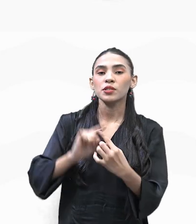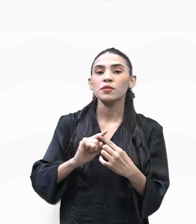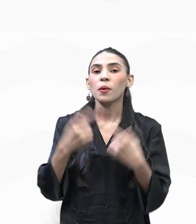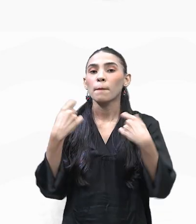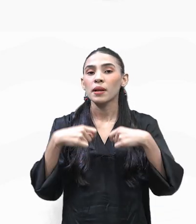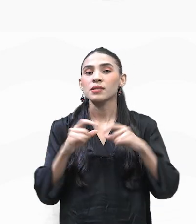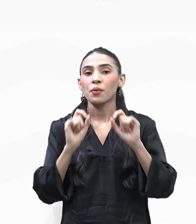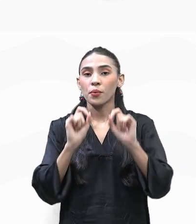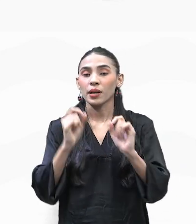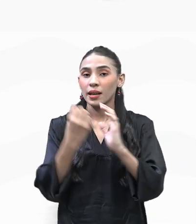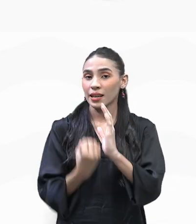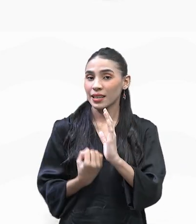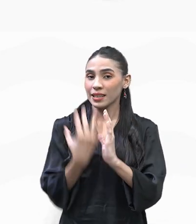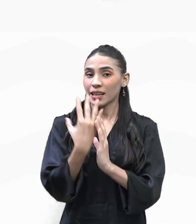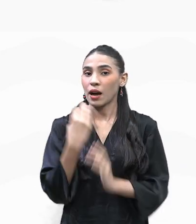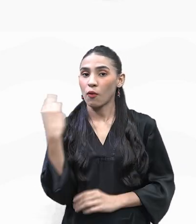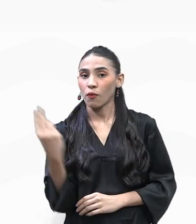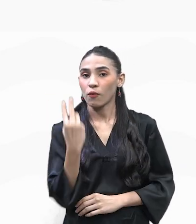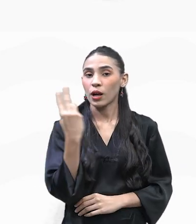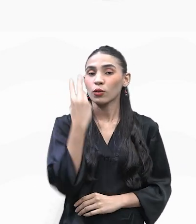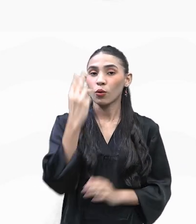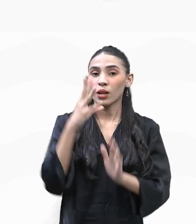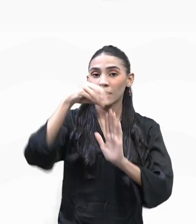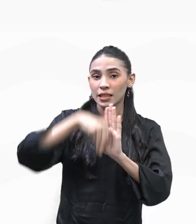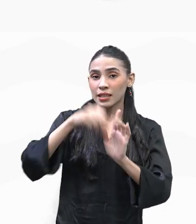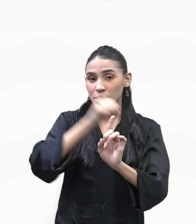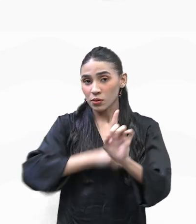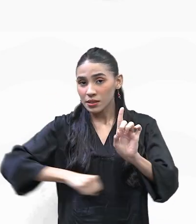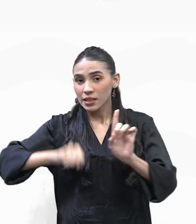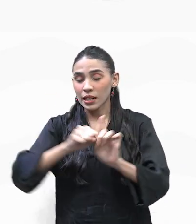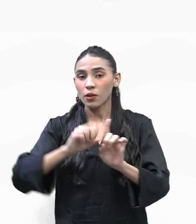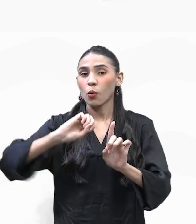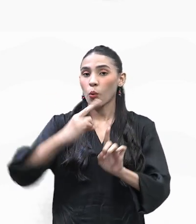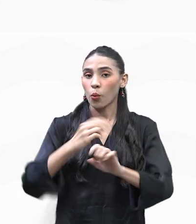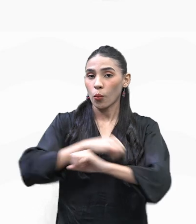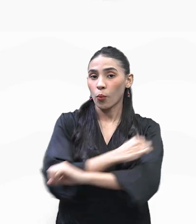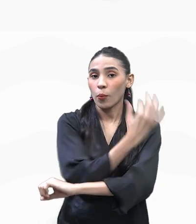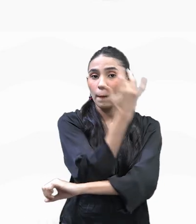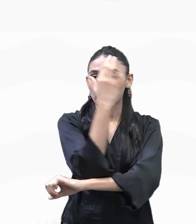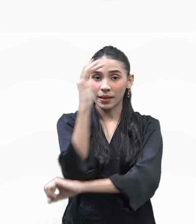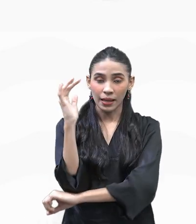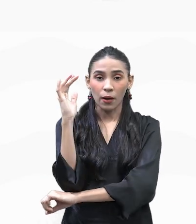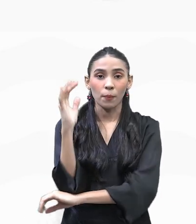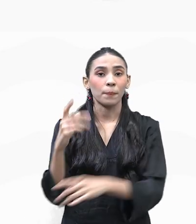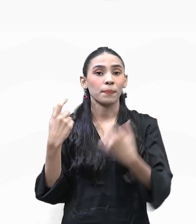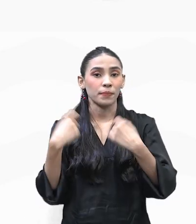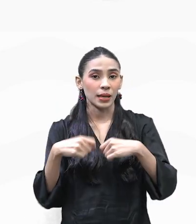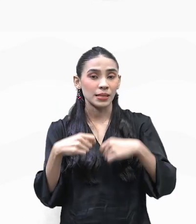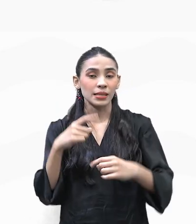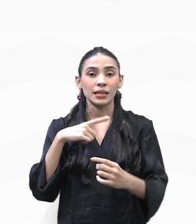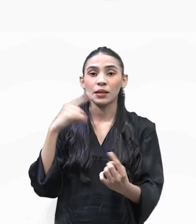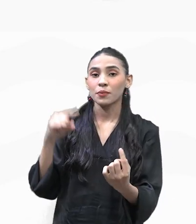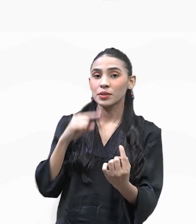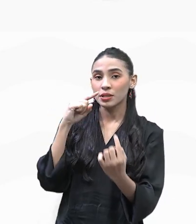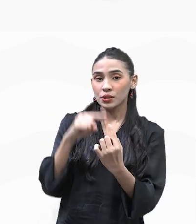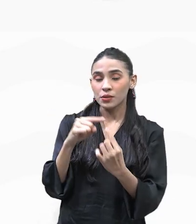deve criar algum valor social ou ambiental, ele tem que ter como objetivo